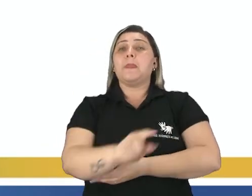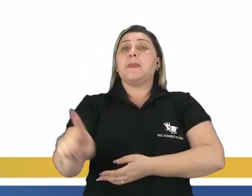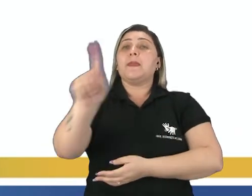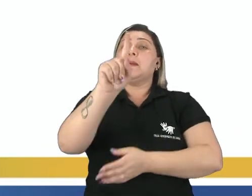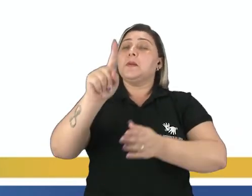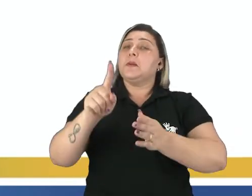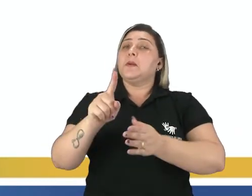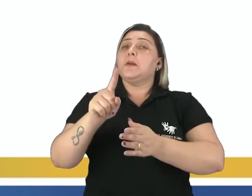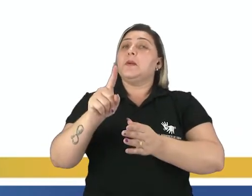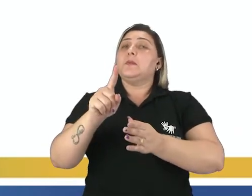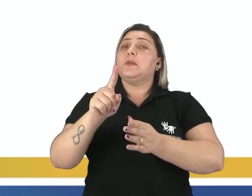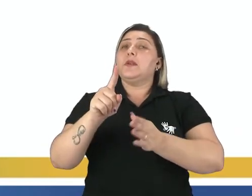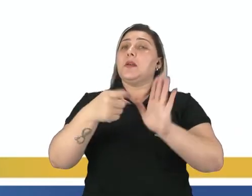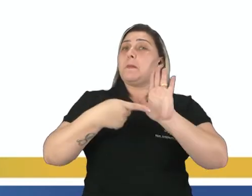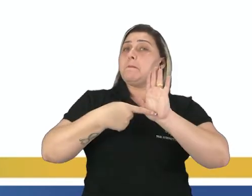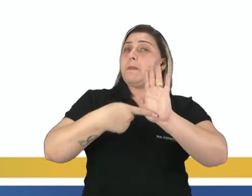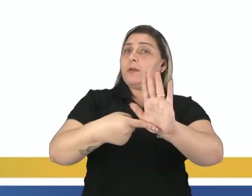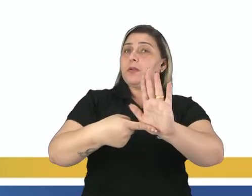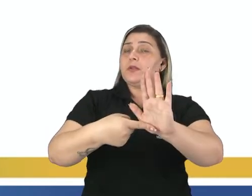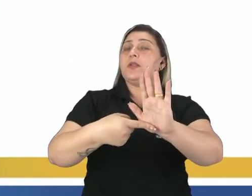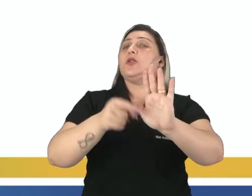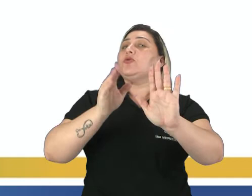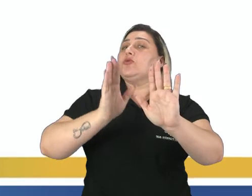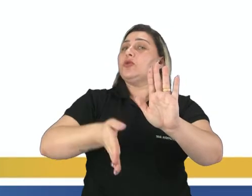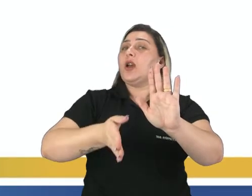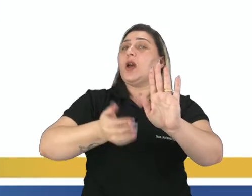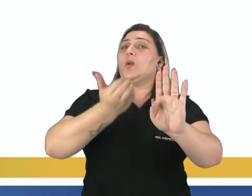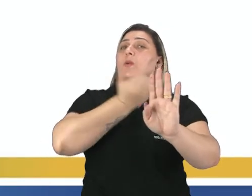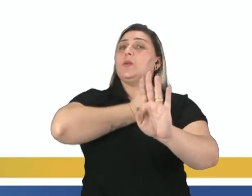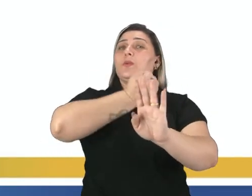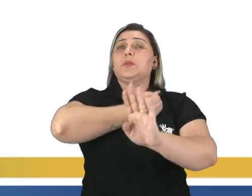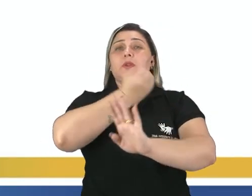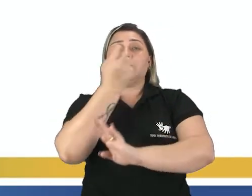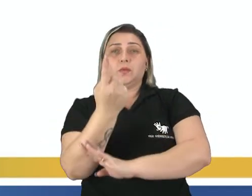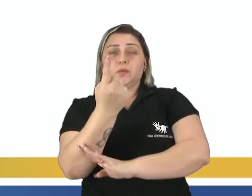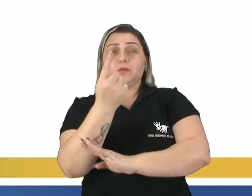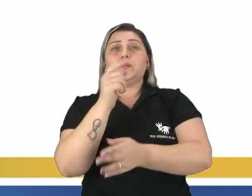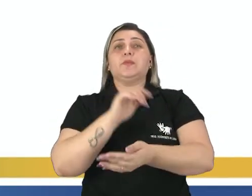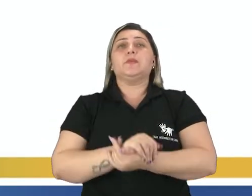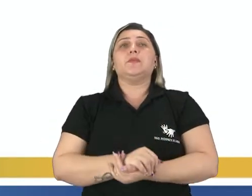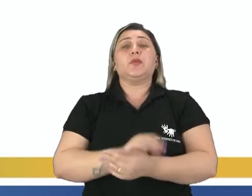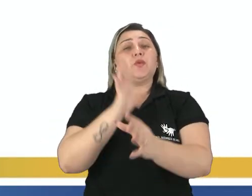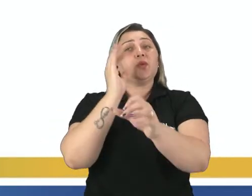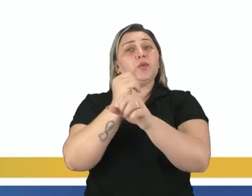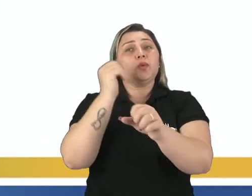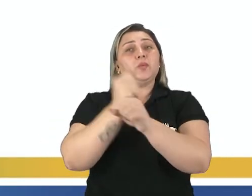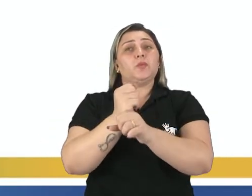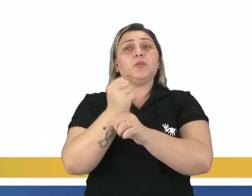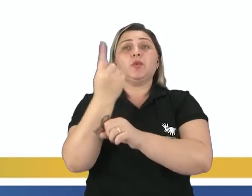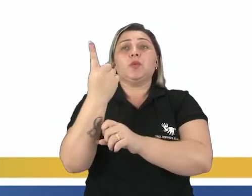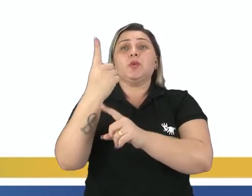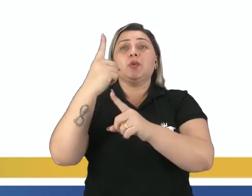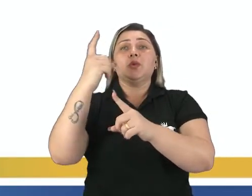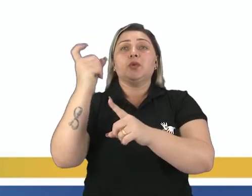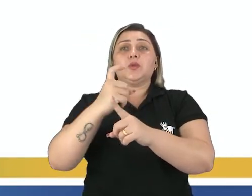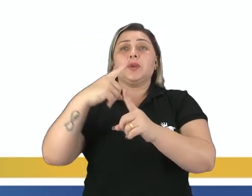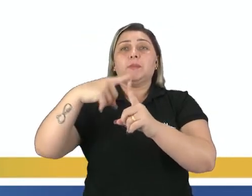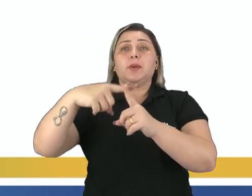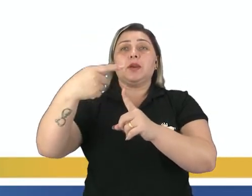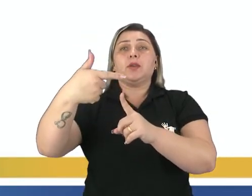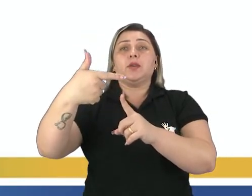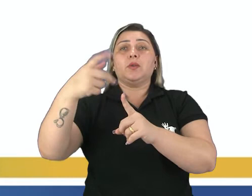precisa aparecer neste caso, já que ele é o número 1, certo? Então, quando somamos 1x